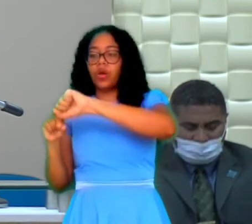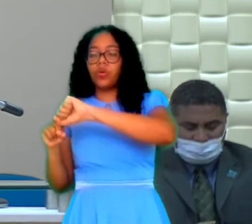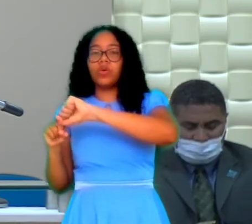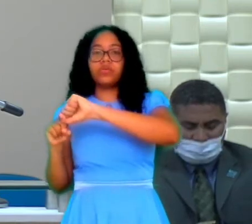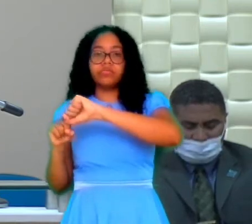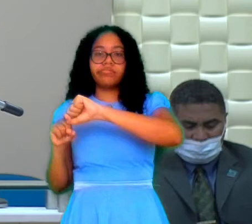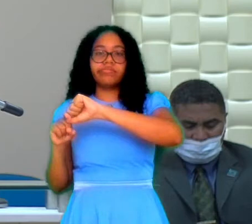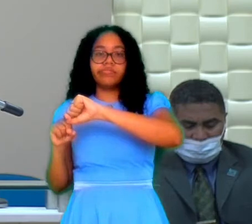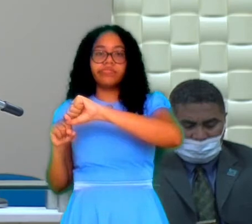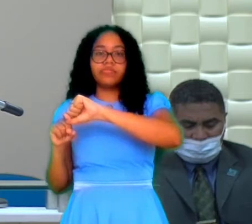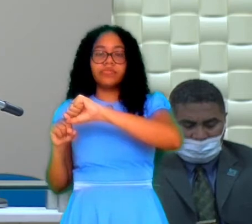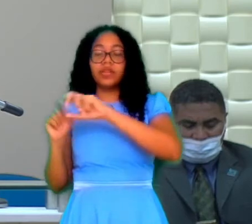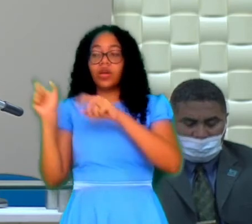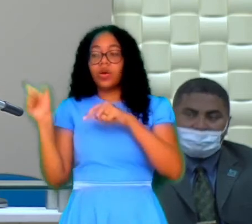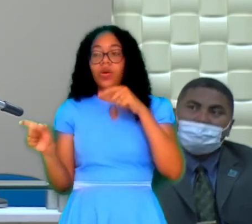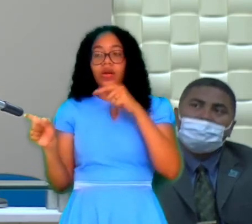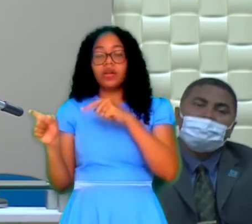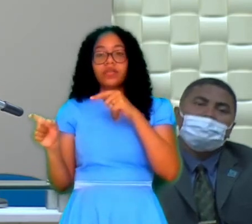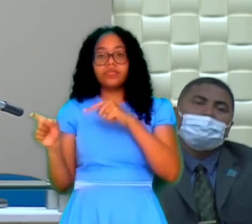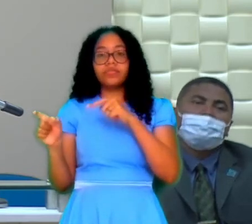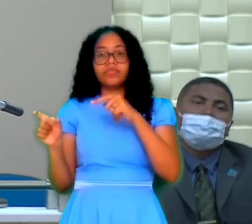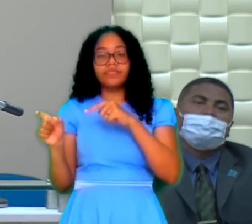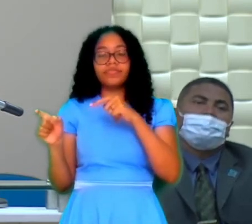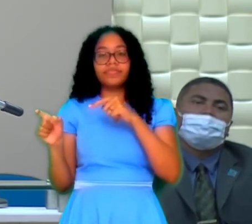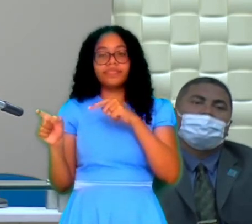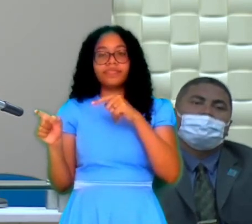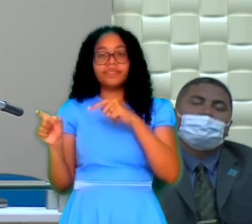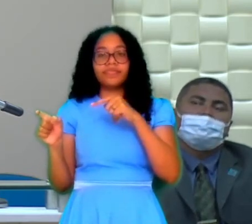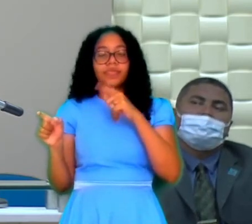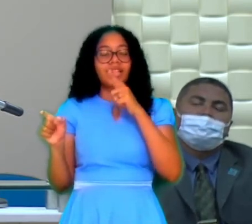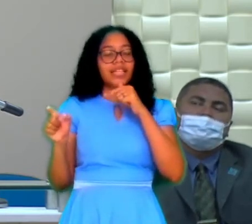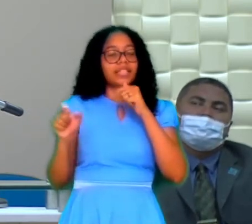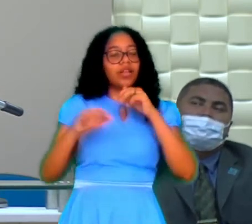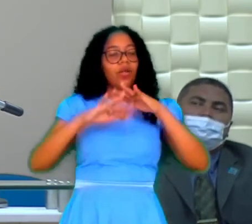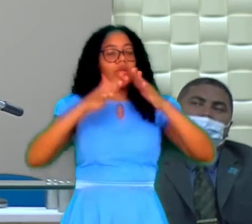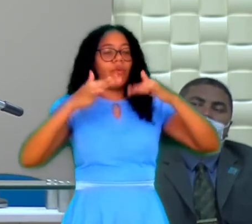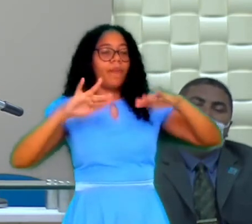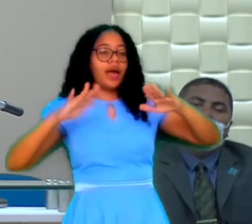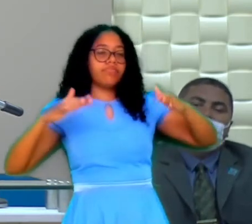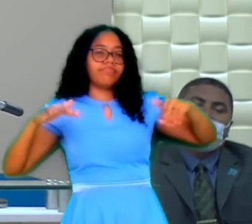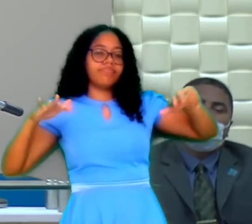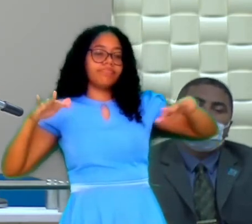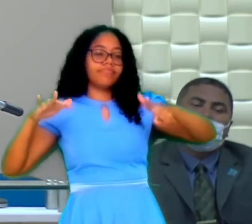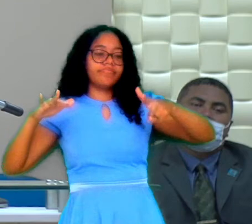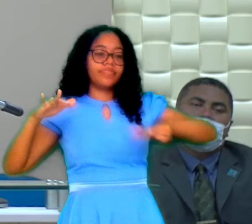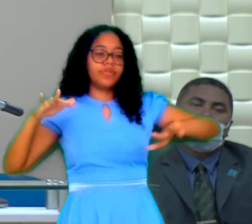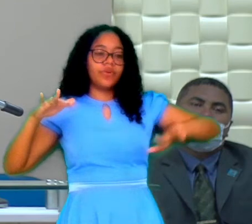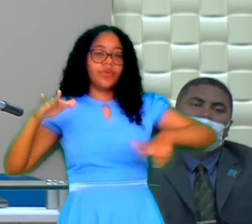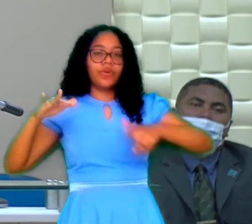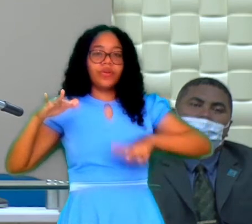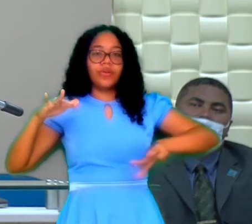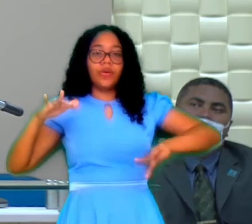sei que por minha causa vos sobreveio esta grande tempestade.